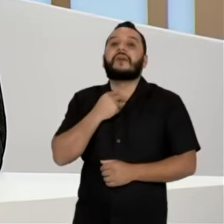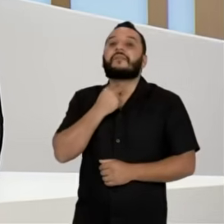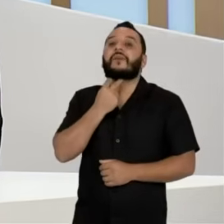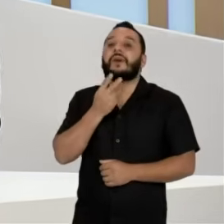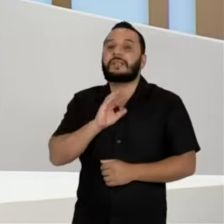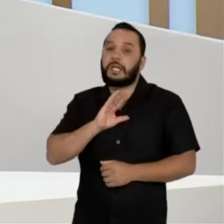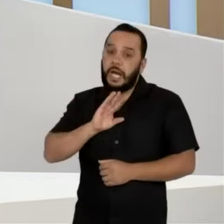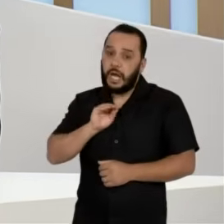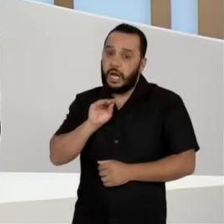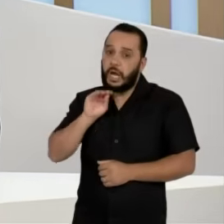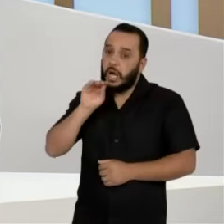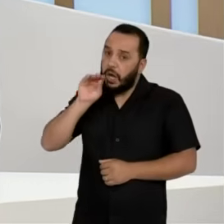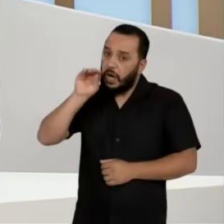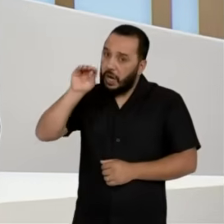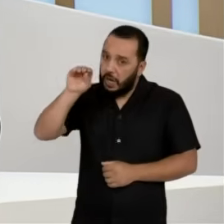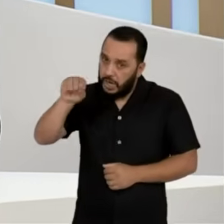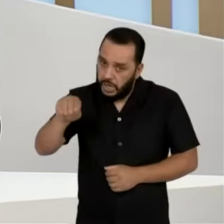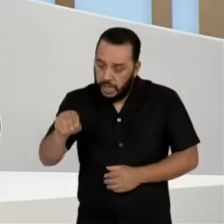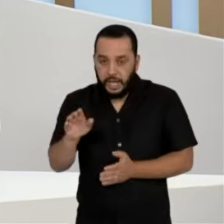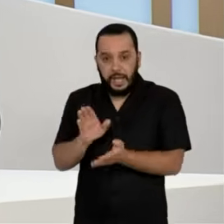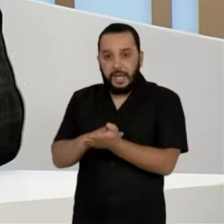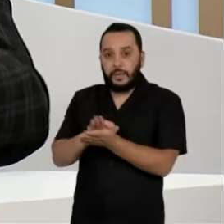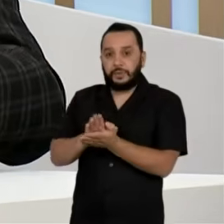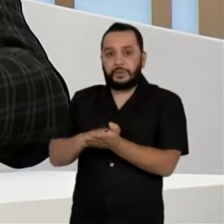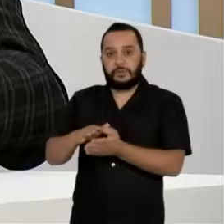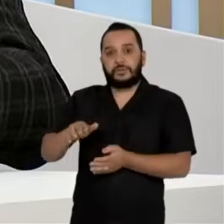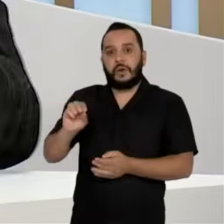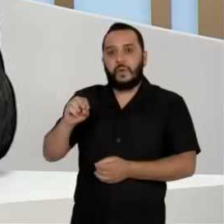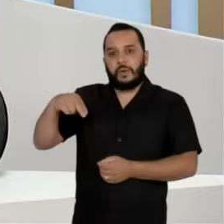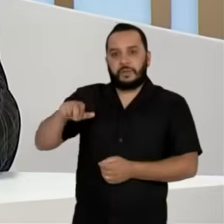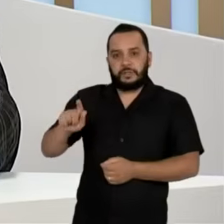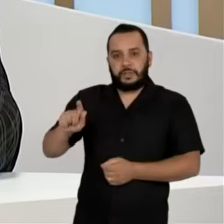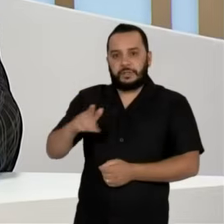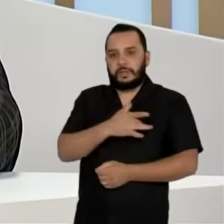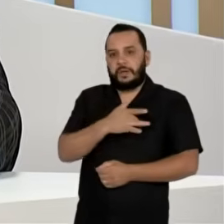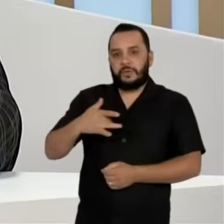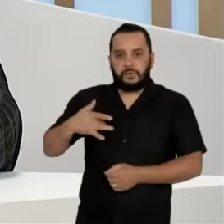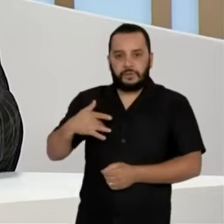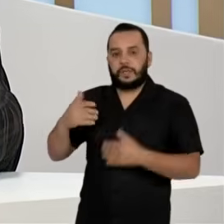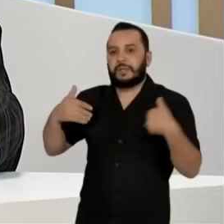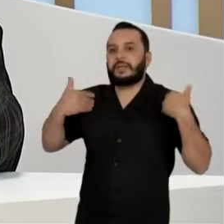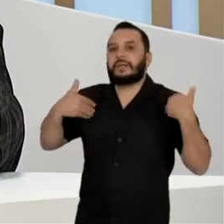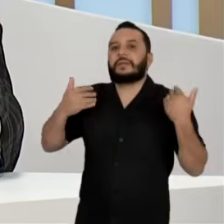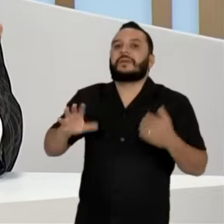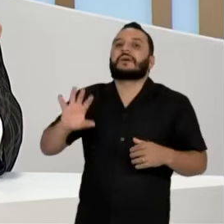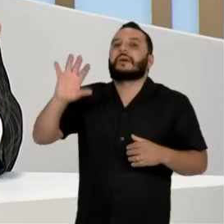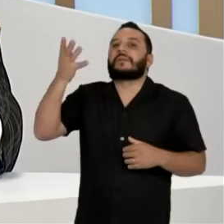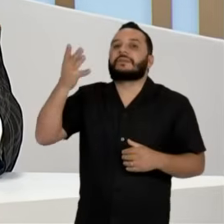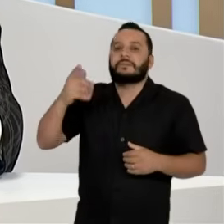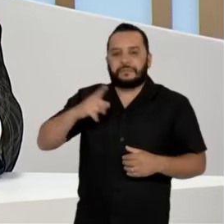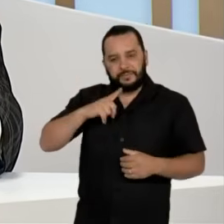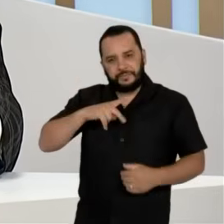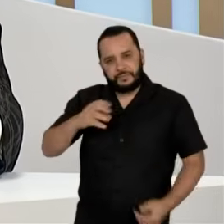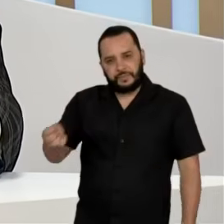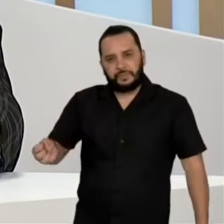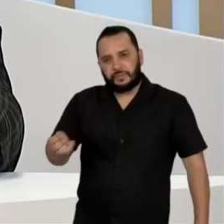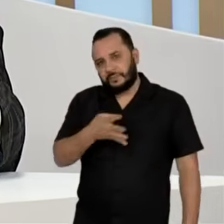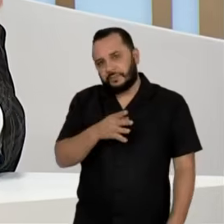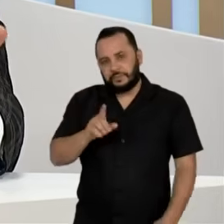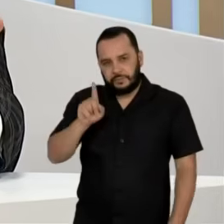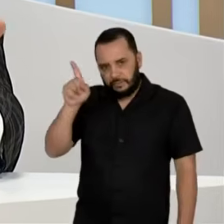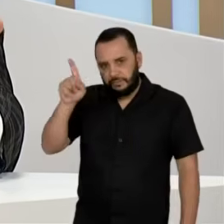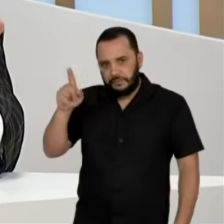ele fez esse elogio. Eu queria entender, assim, o que está acontecendo, né? O que tem de novo